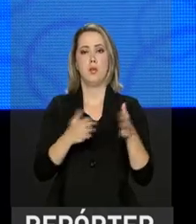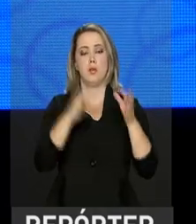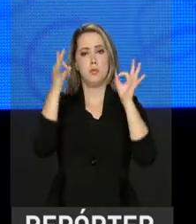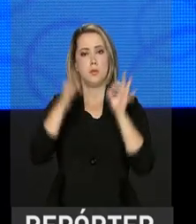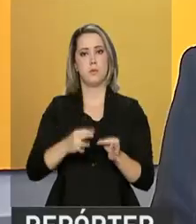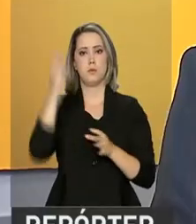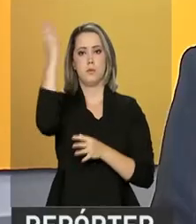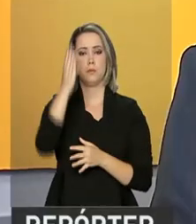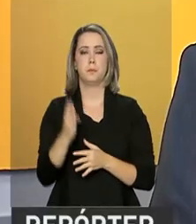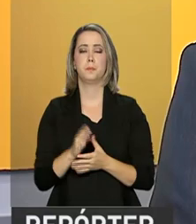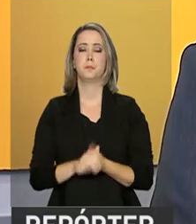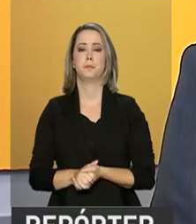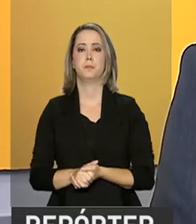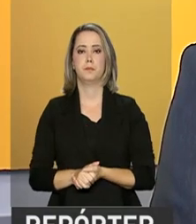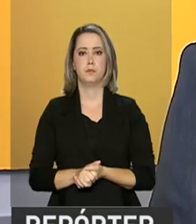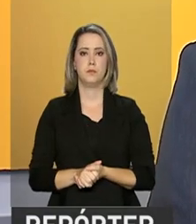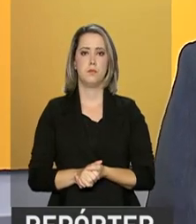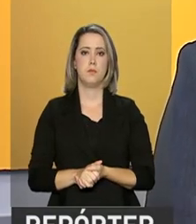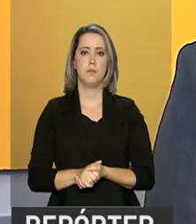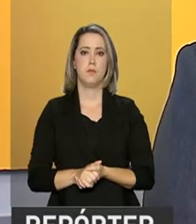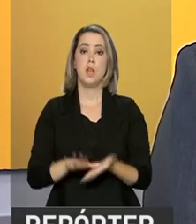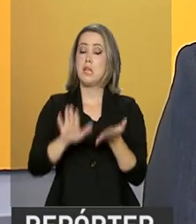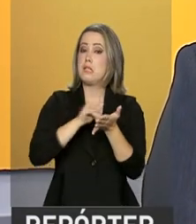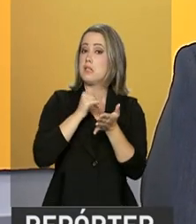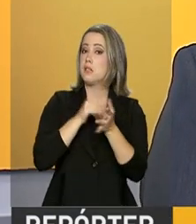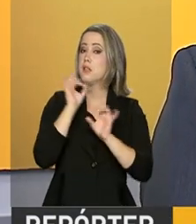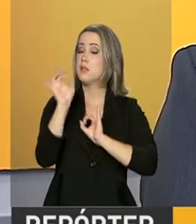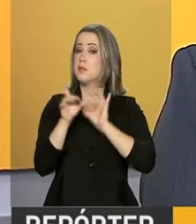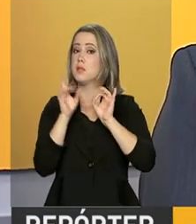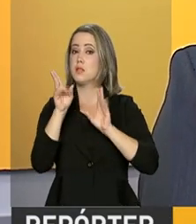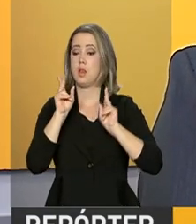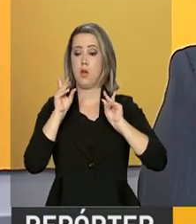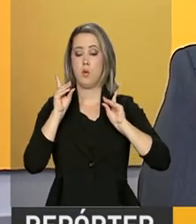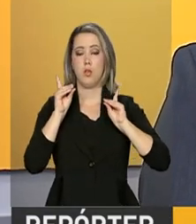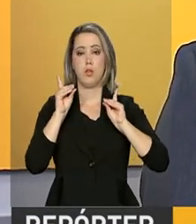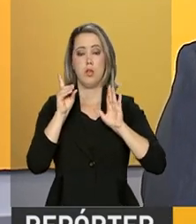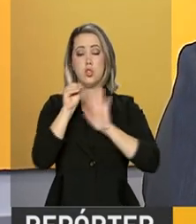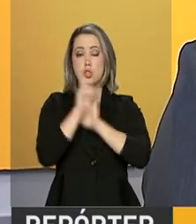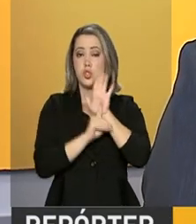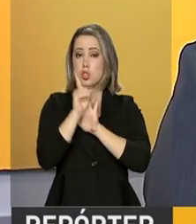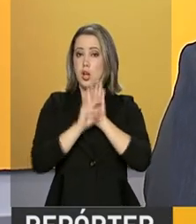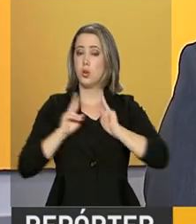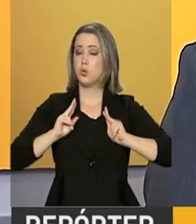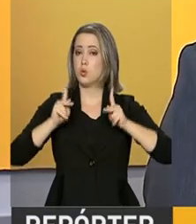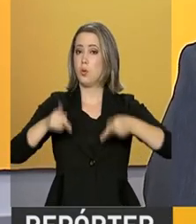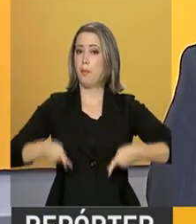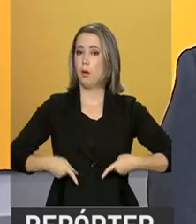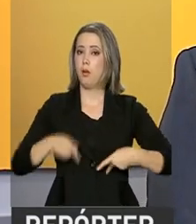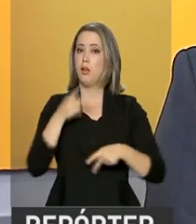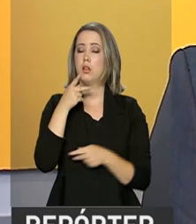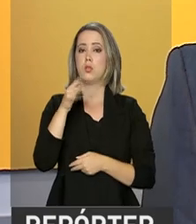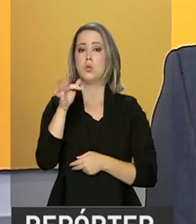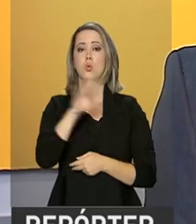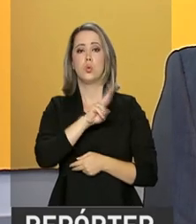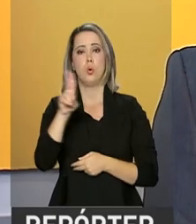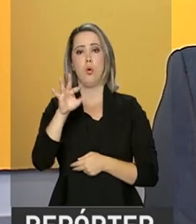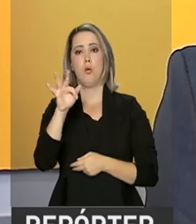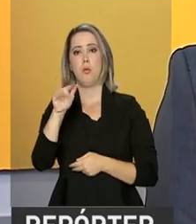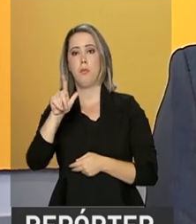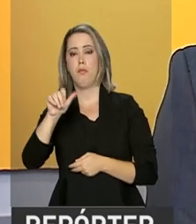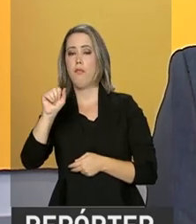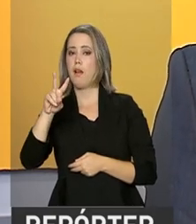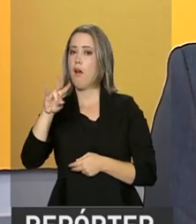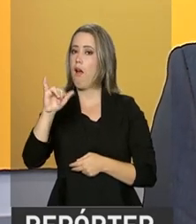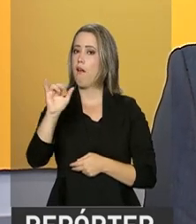nos trilhos. A secretária especial de Direitos Humanos, Flávia Piovesan, esteve em Washington, nos Estados Unidos,